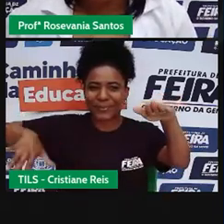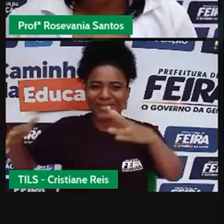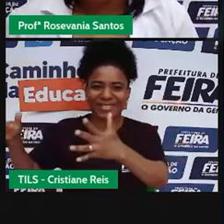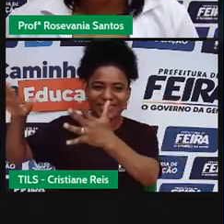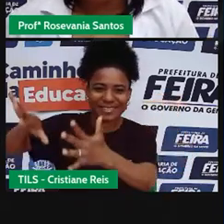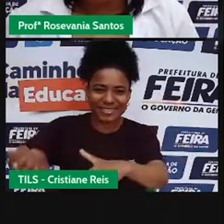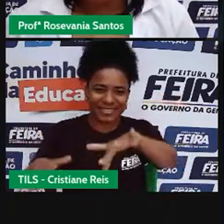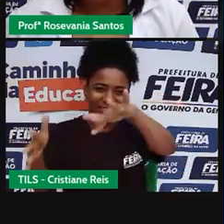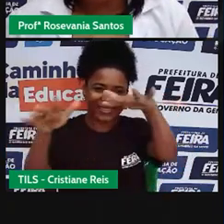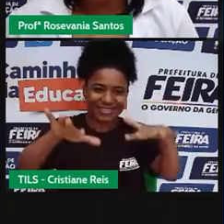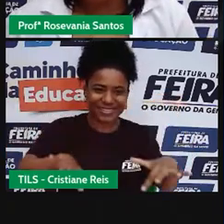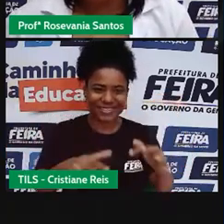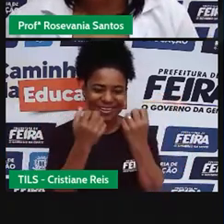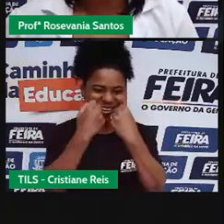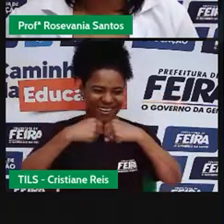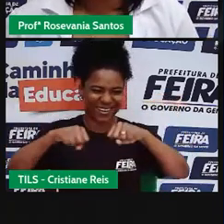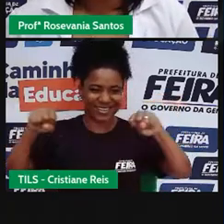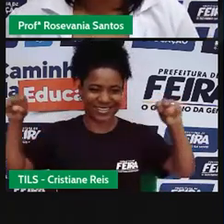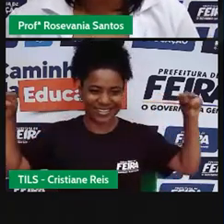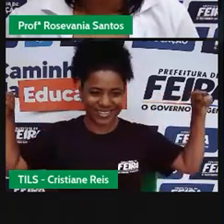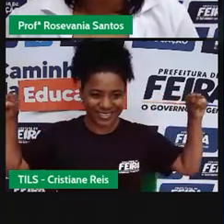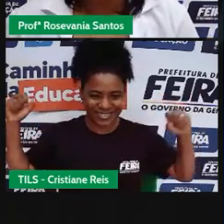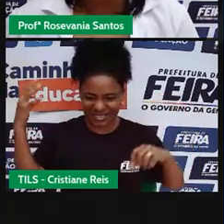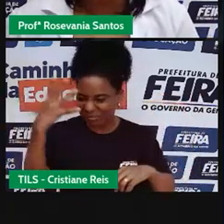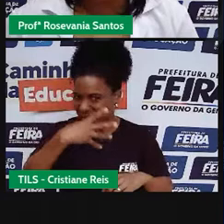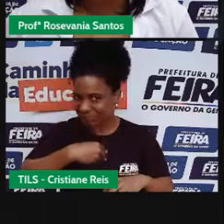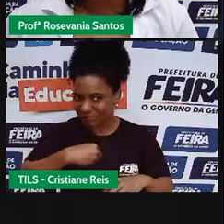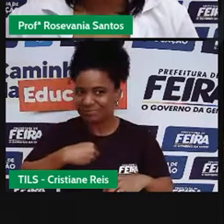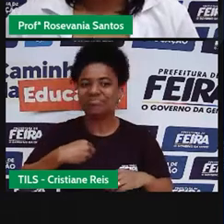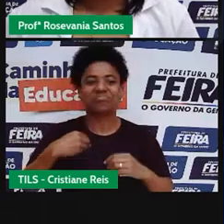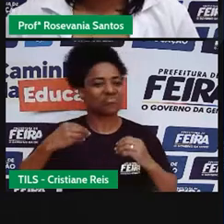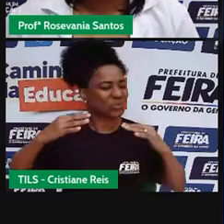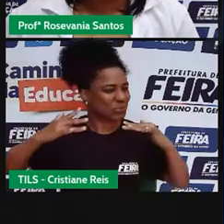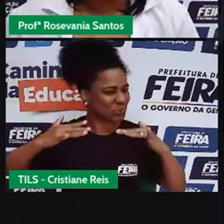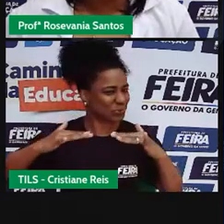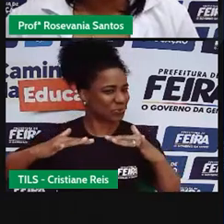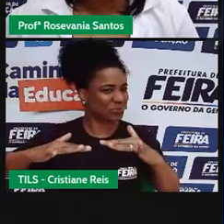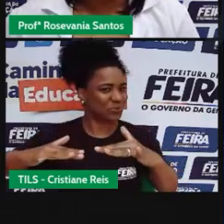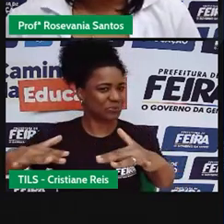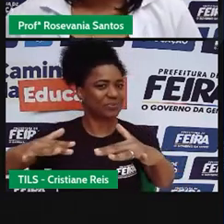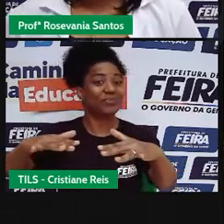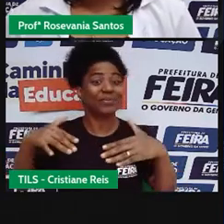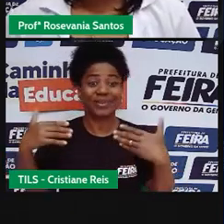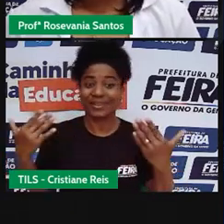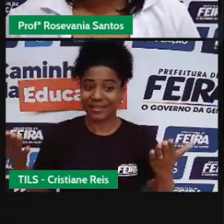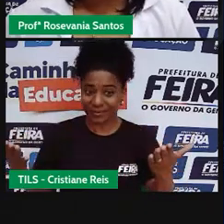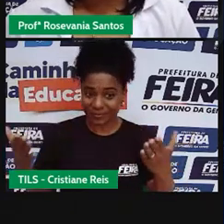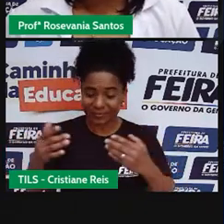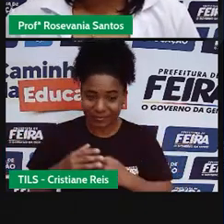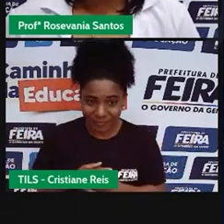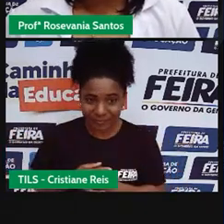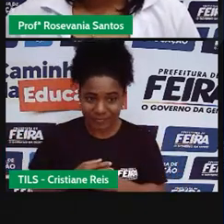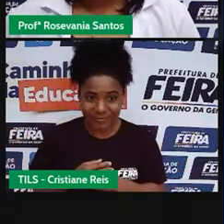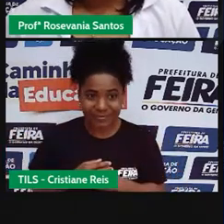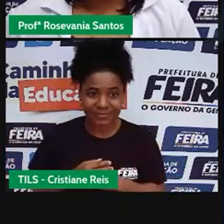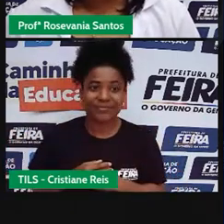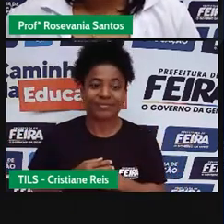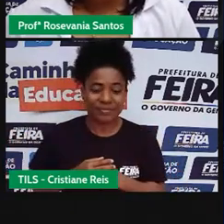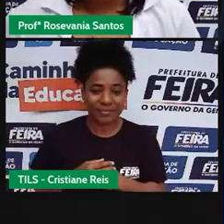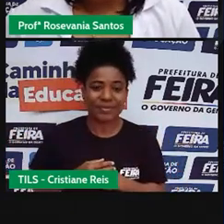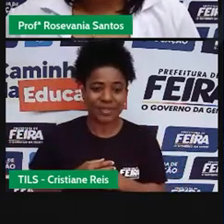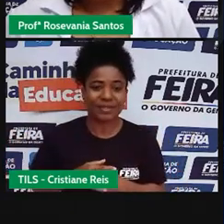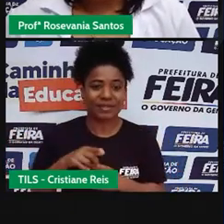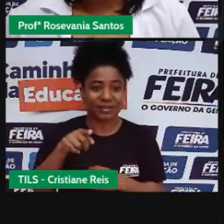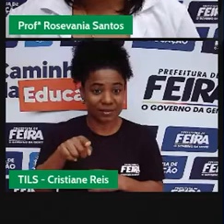né? Olha o tamanhozinho dele aqui, né? E litoral, né? Então, na realidade, você tem